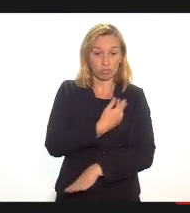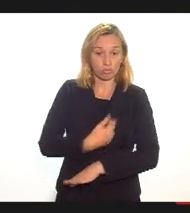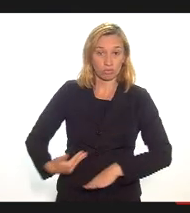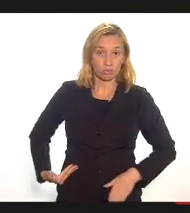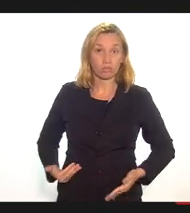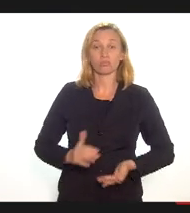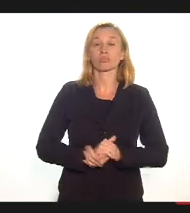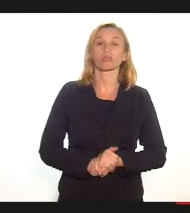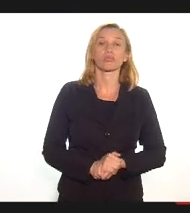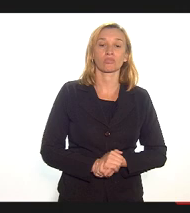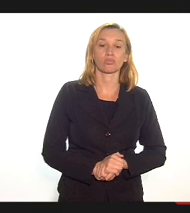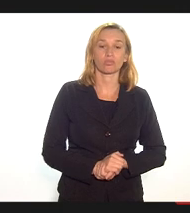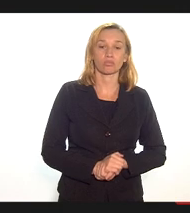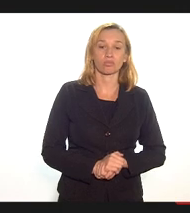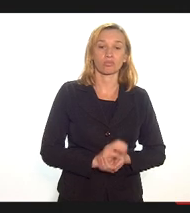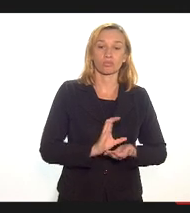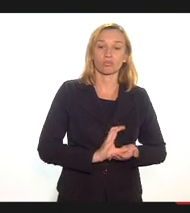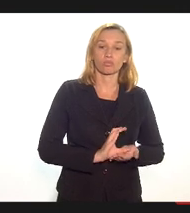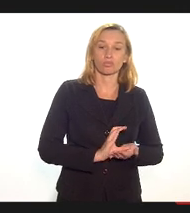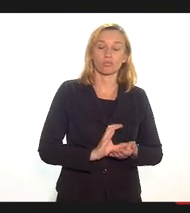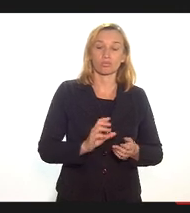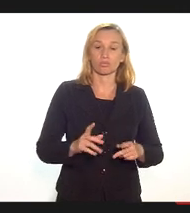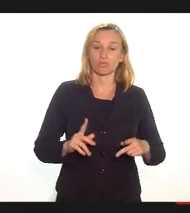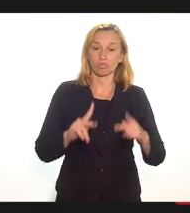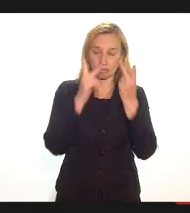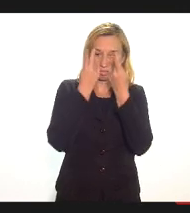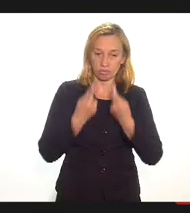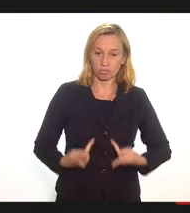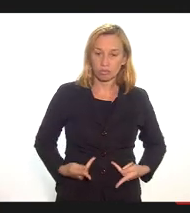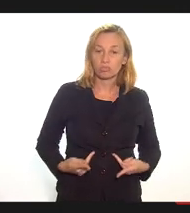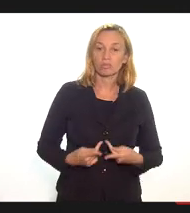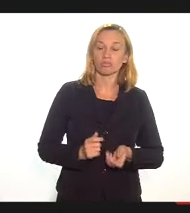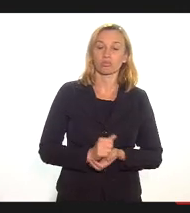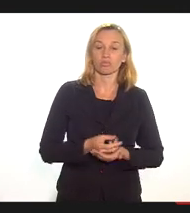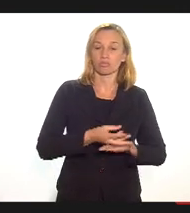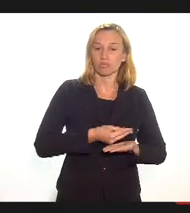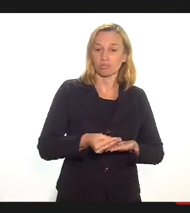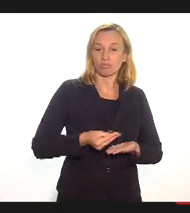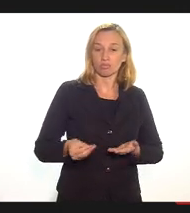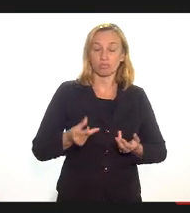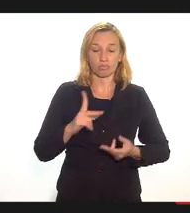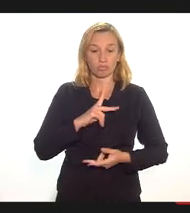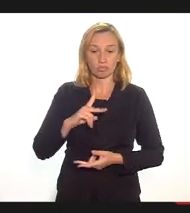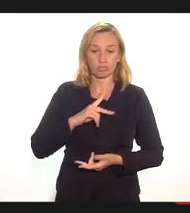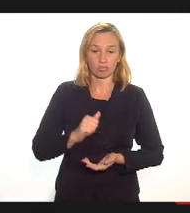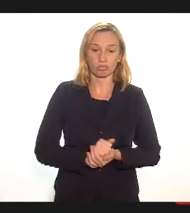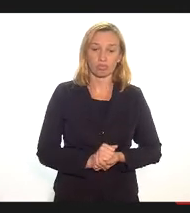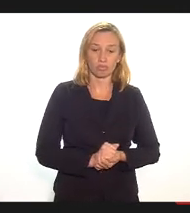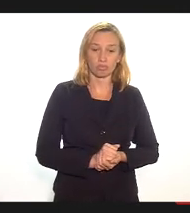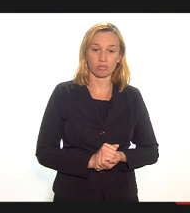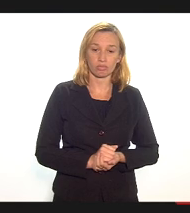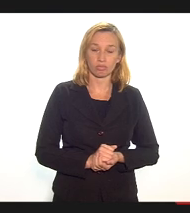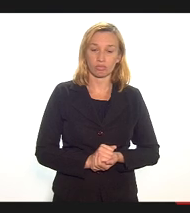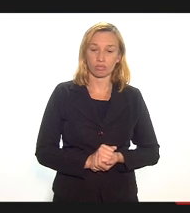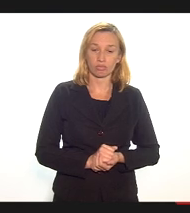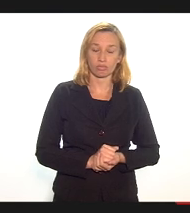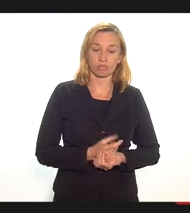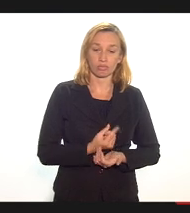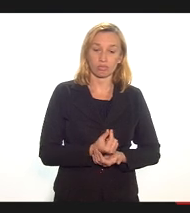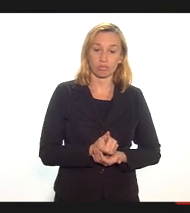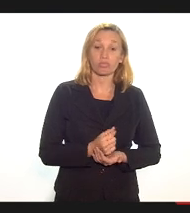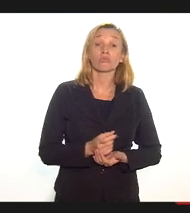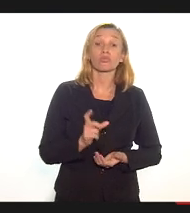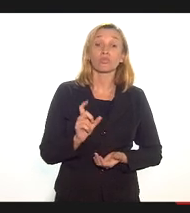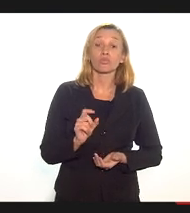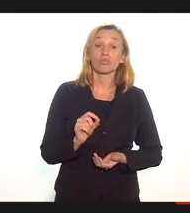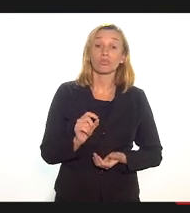inclusive, oferta de recursos humanos das iniciativas privadas com ou sem contrapartida financeira. O que eles estão